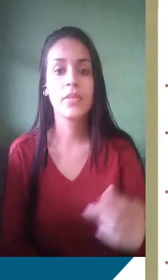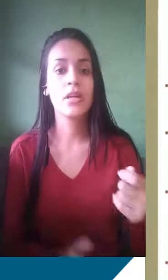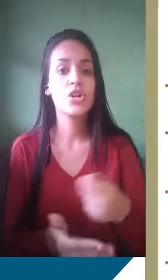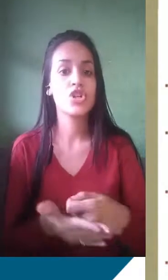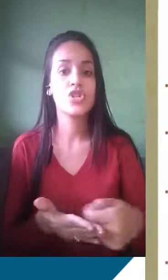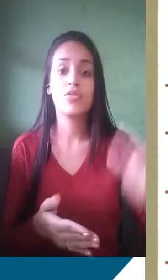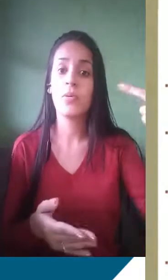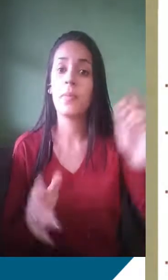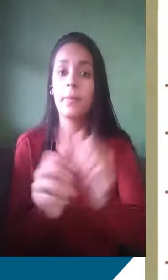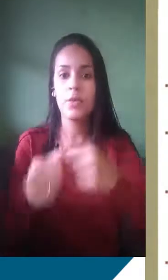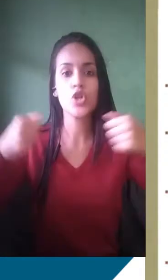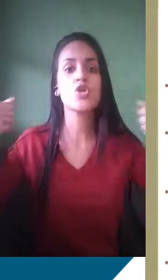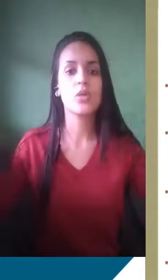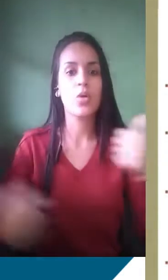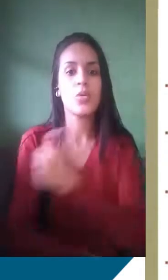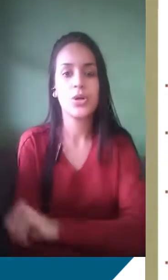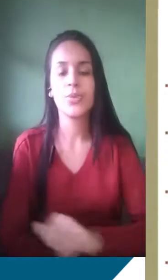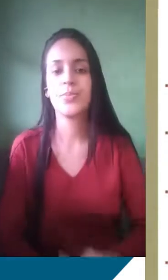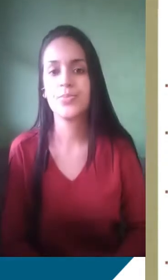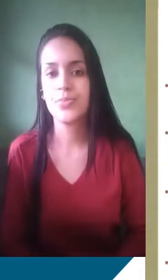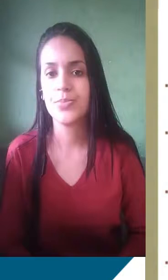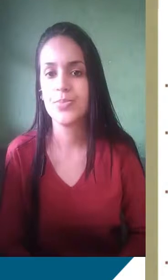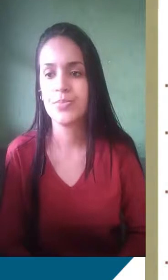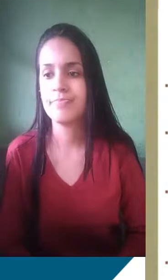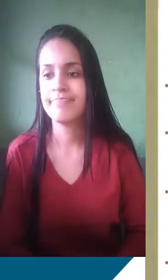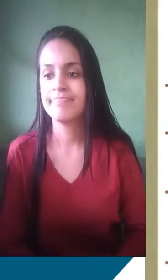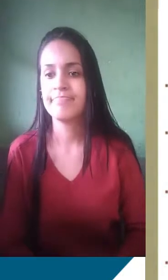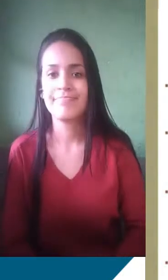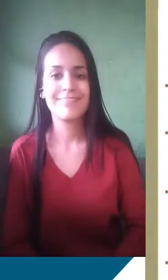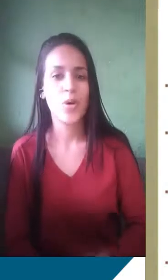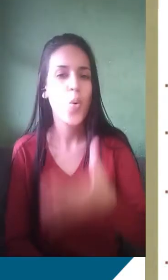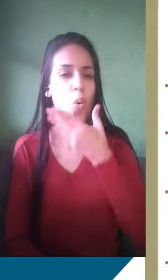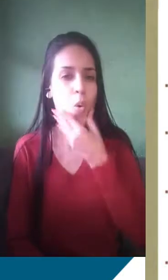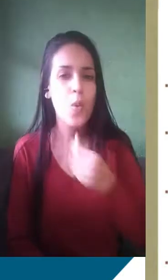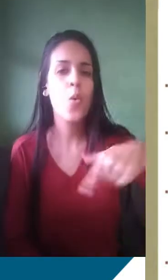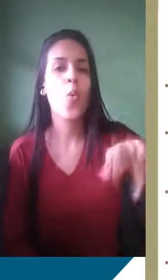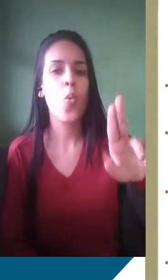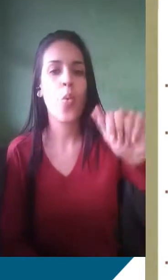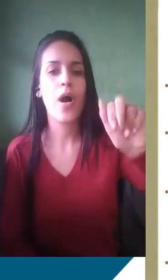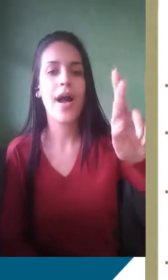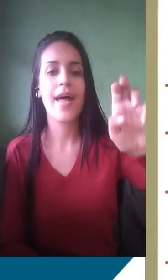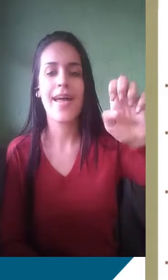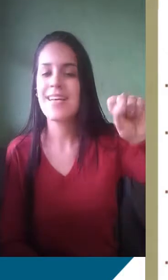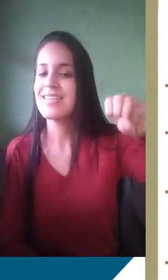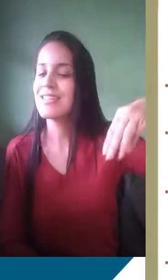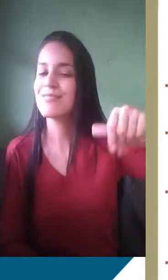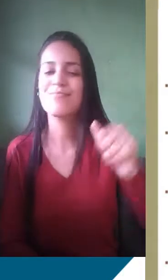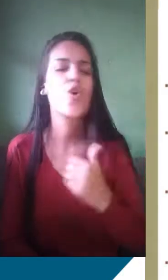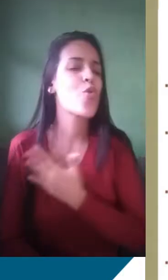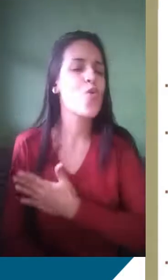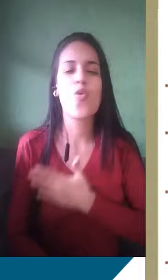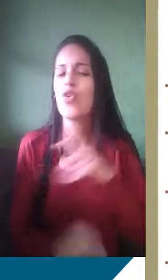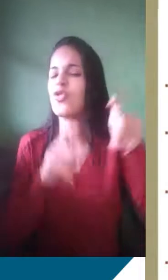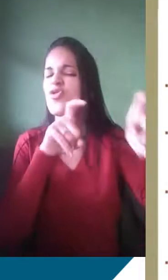Policarpo Quaresma, defensor dos símbolos nacionais, apaixonado pelas modinhas e pelas rodas de viola,